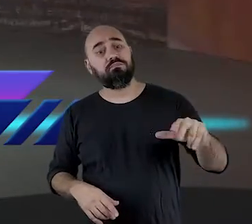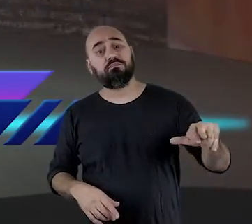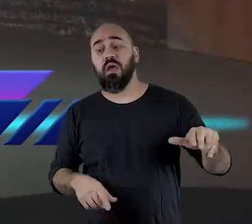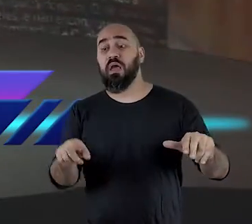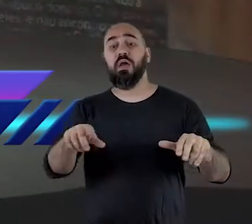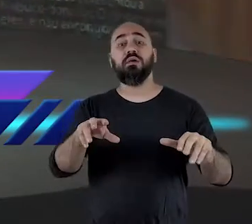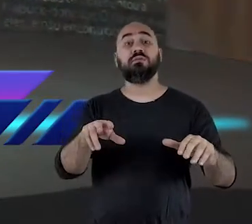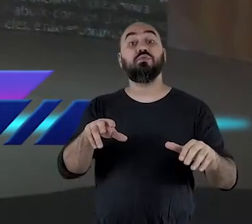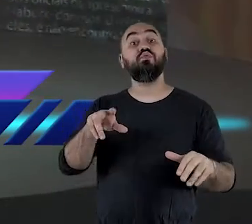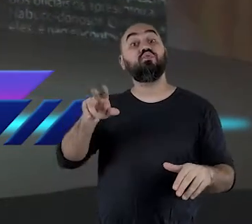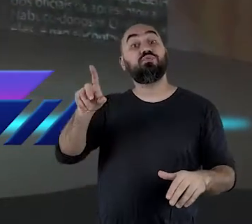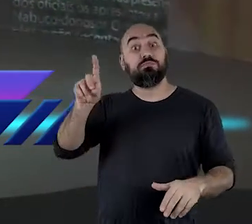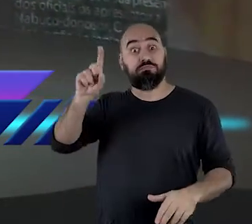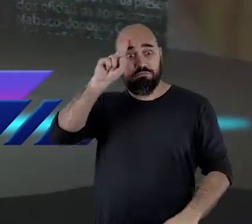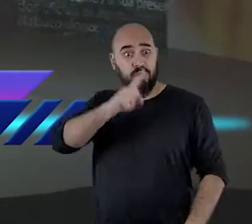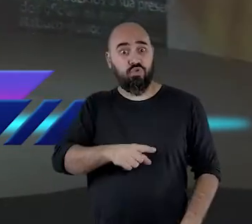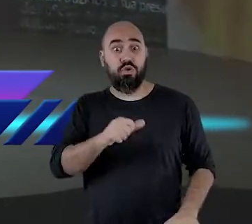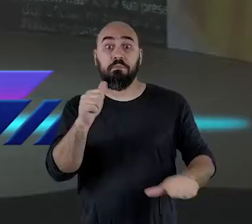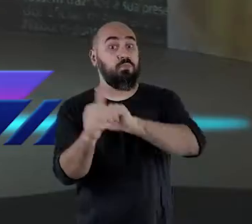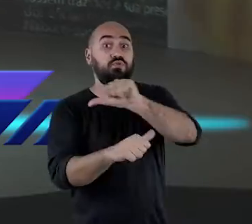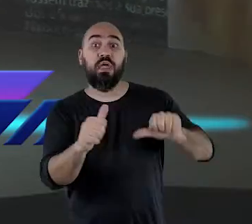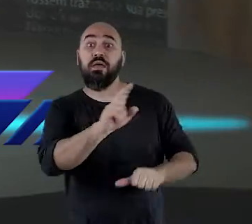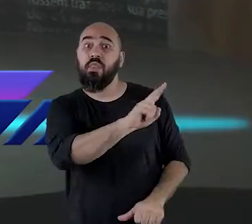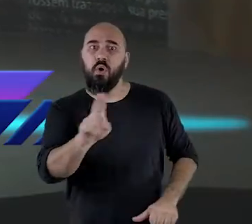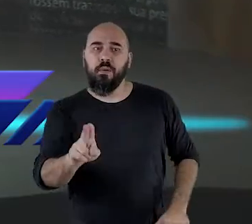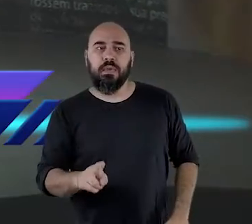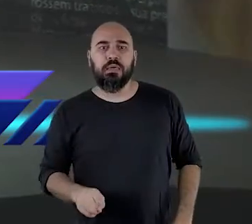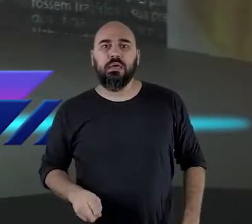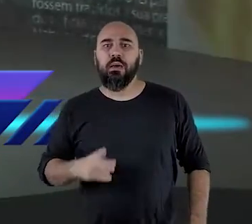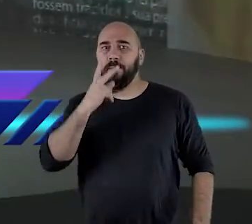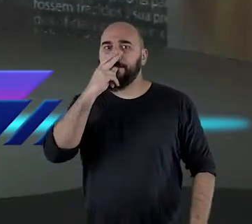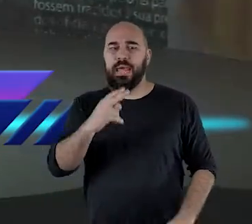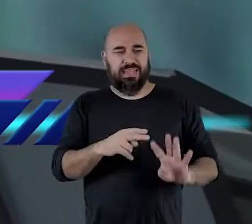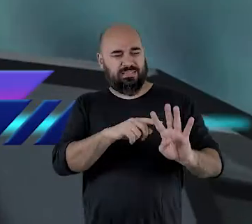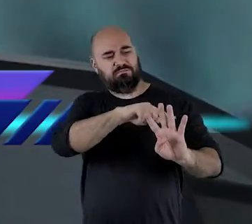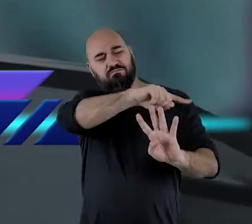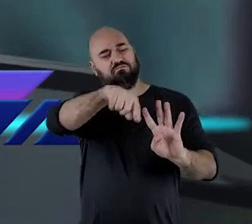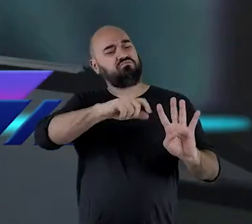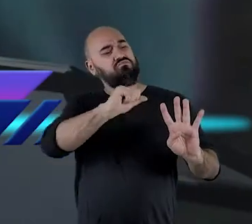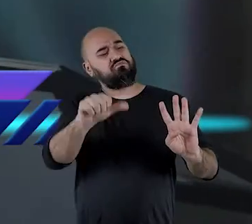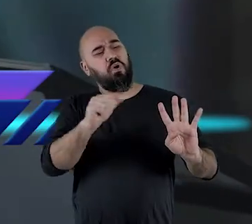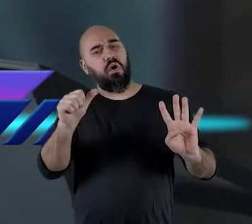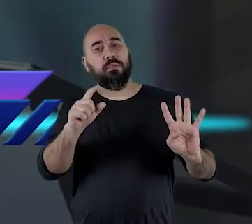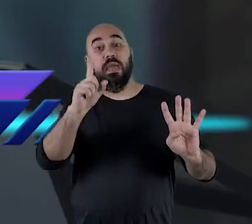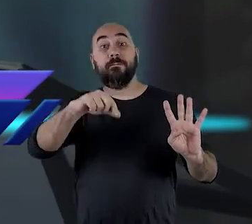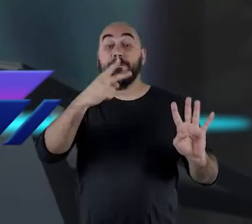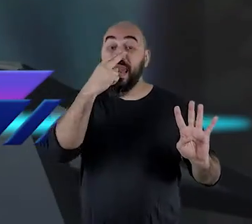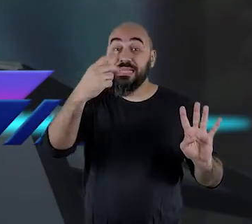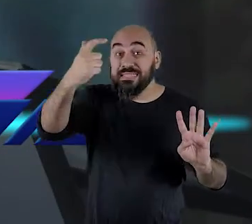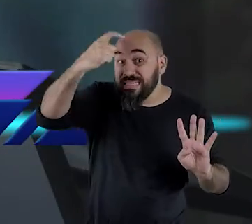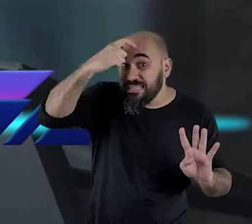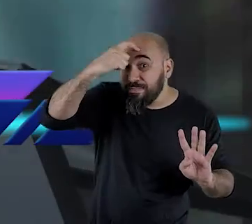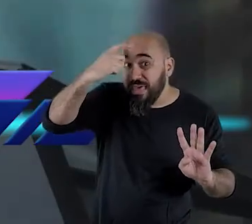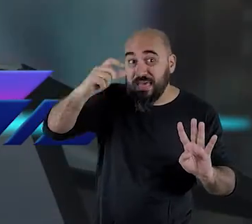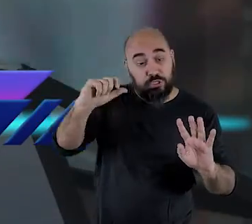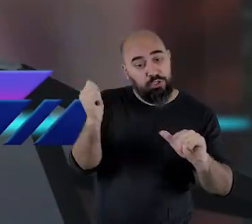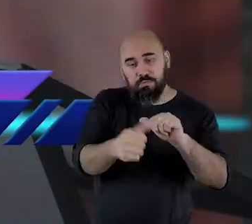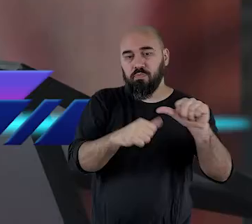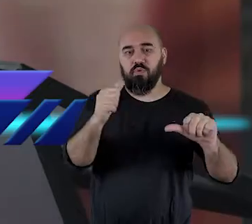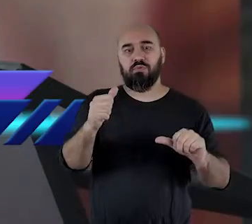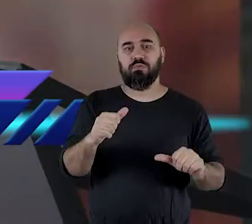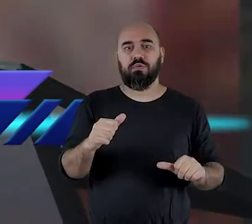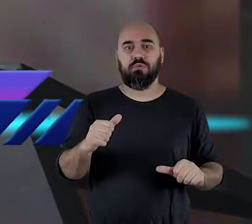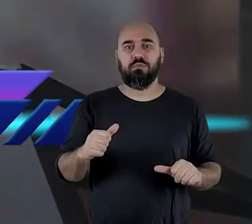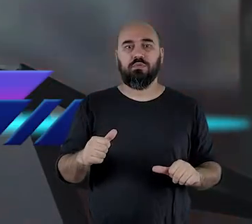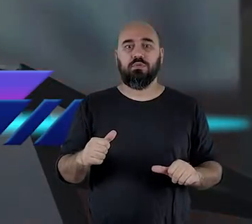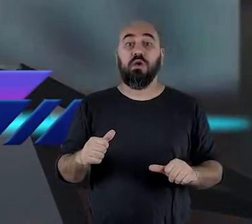uma completa lavagem cerebral. Nos tempos bíblicos, uma mudança de nome